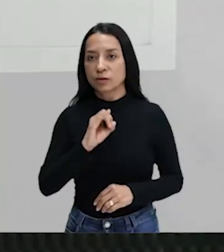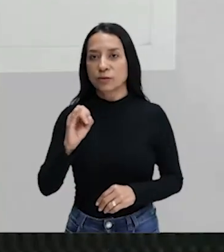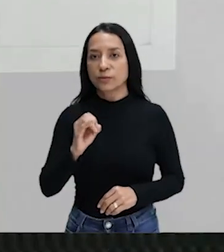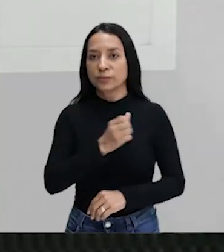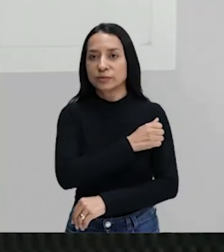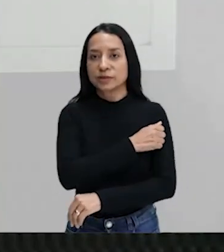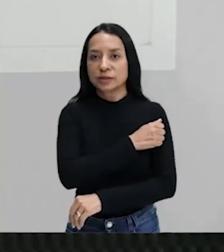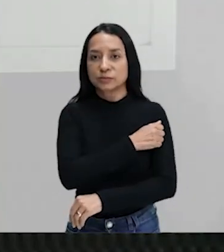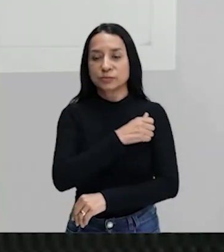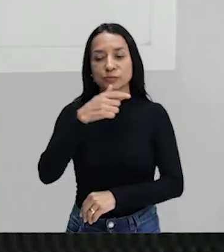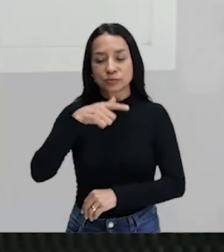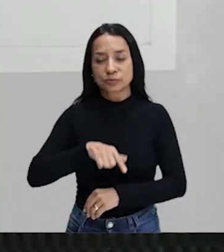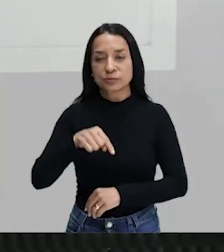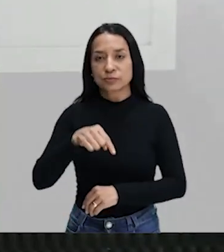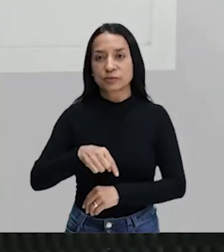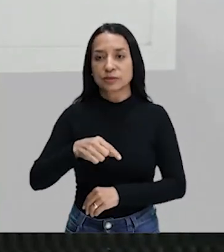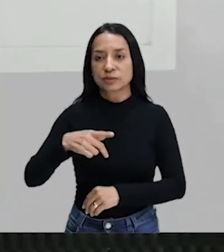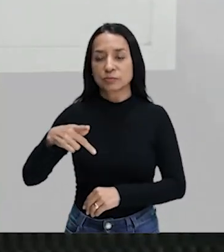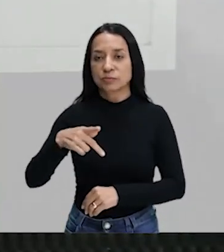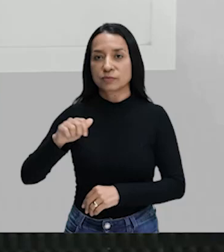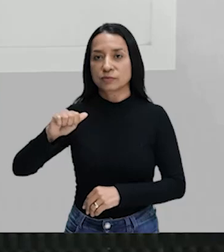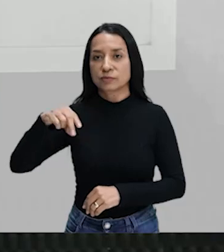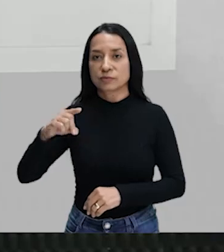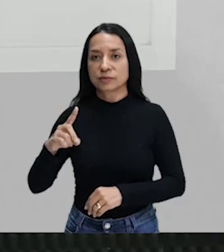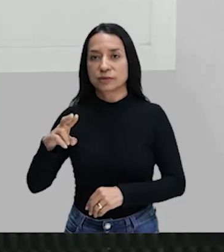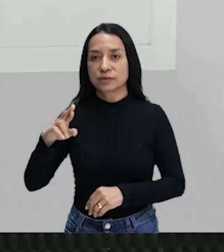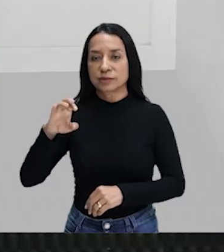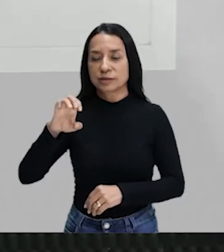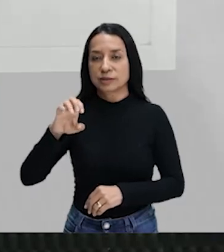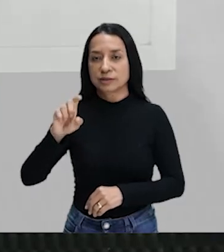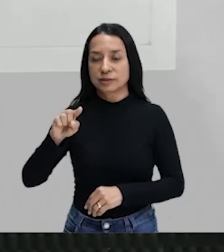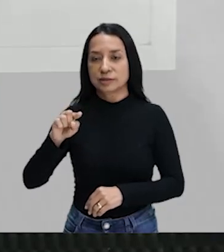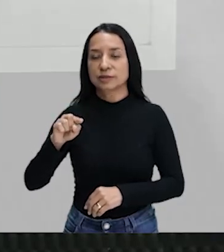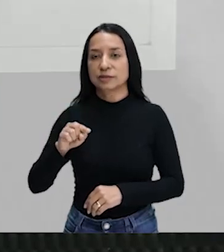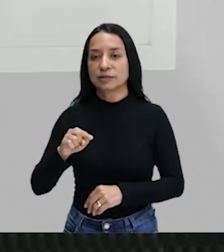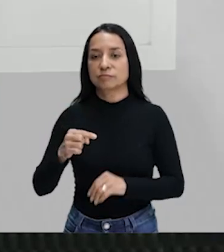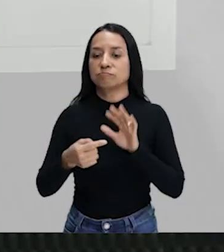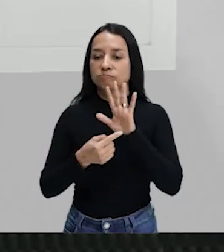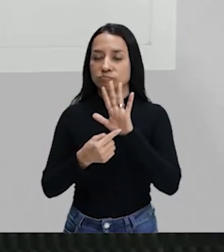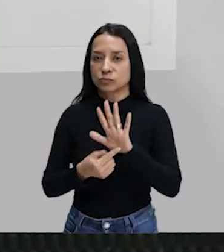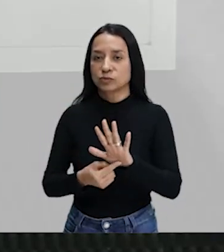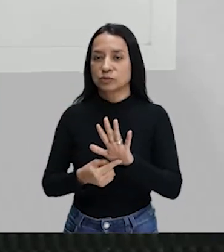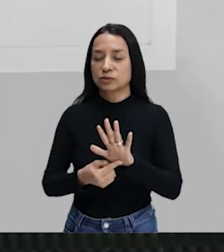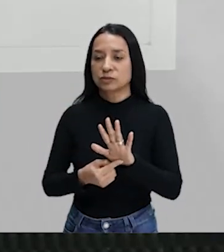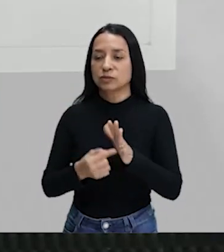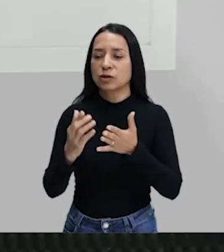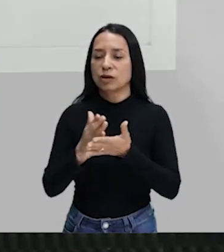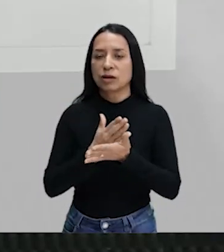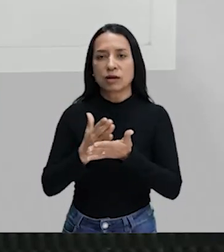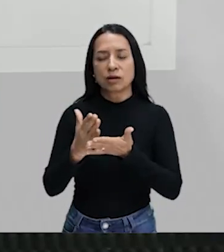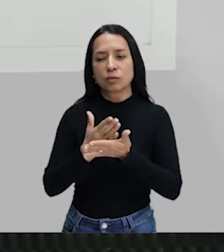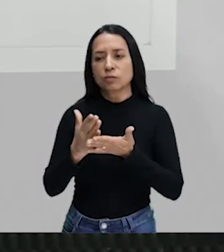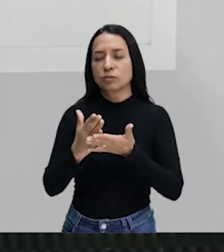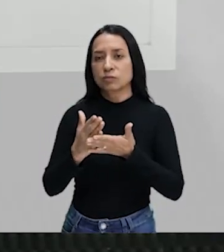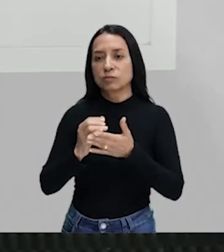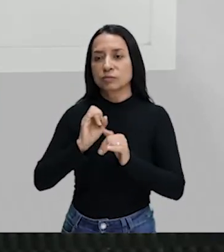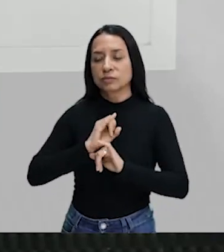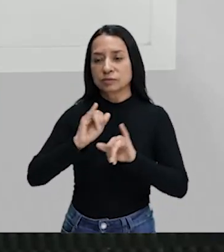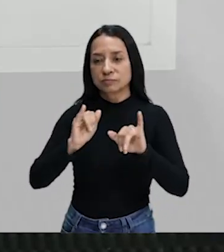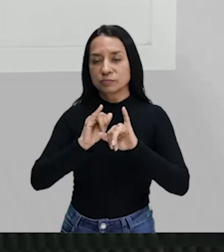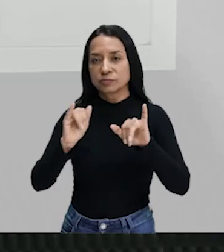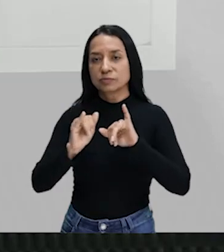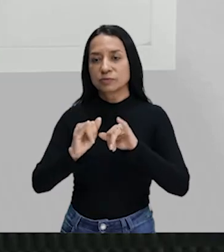Fala, meus queridos alunos, mais uma vez aqui com vocês, professor André Luiz, trazendo algumas informações na área da